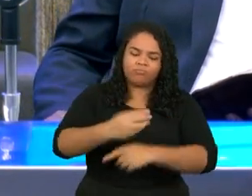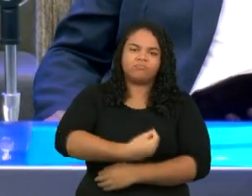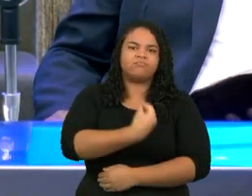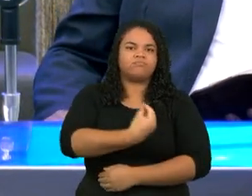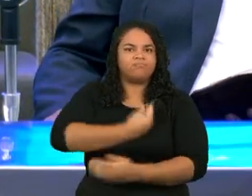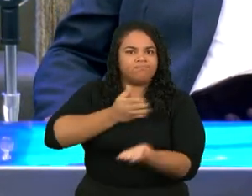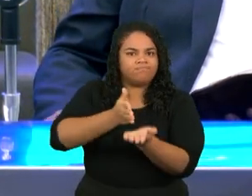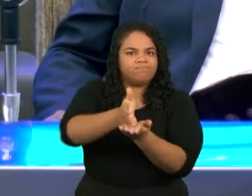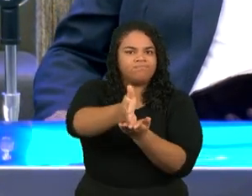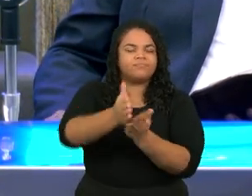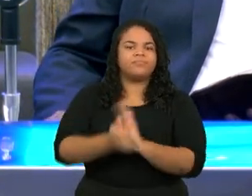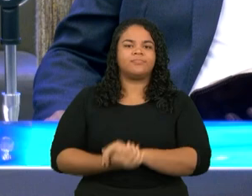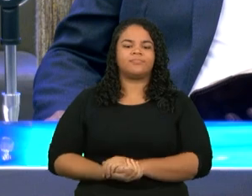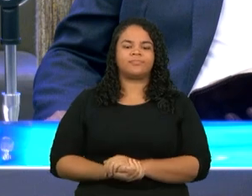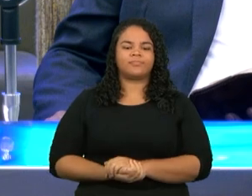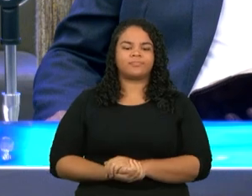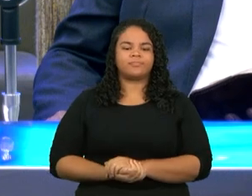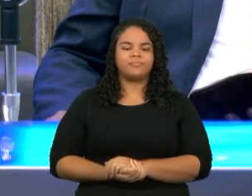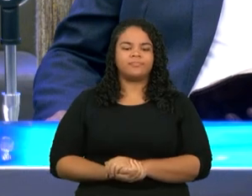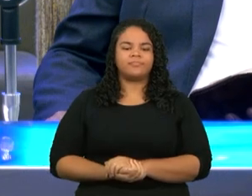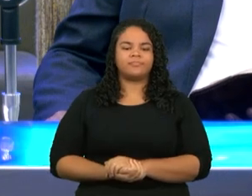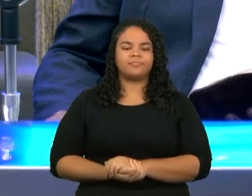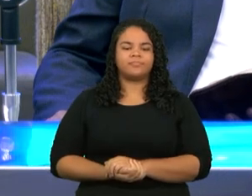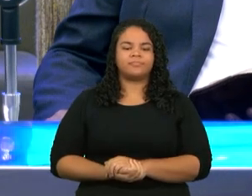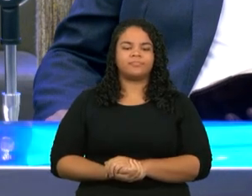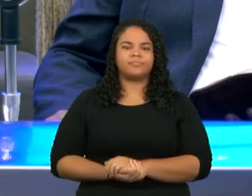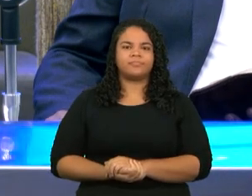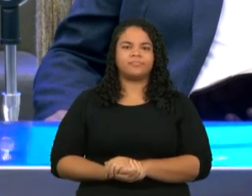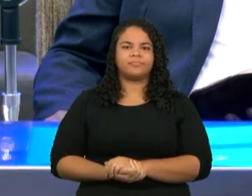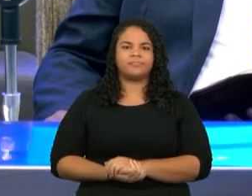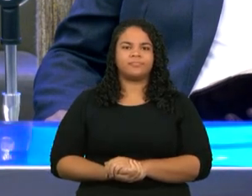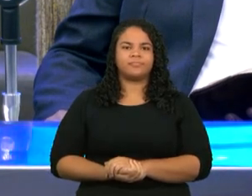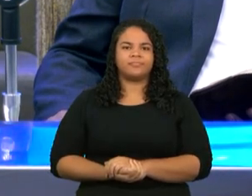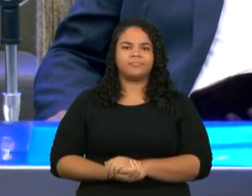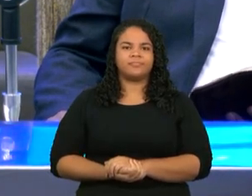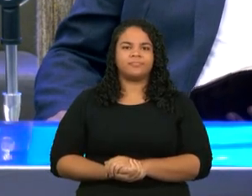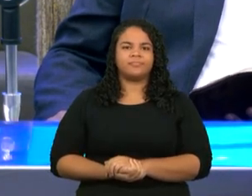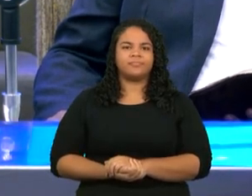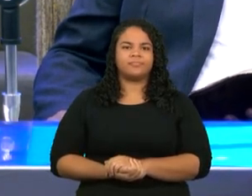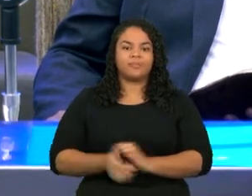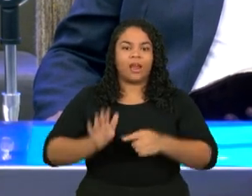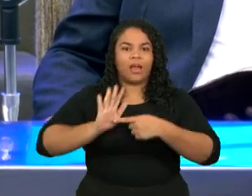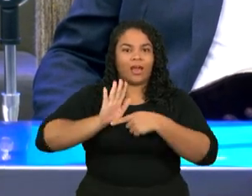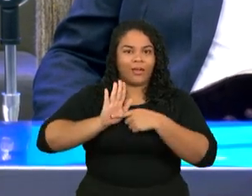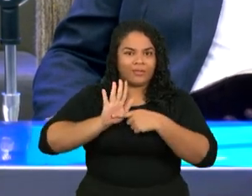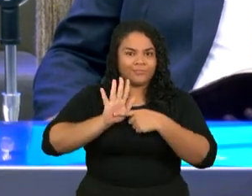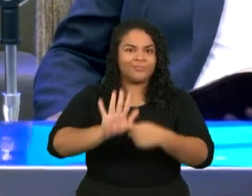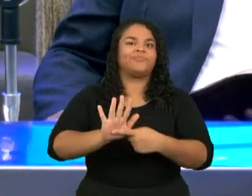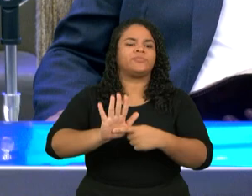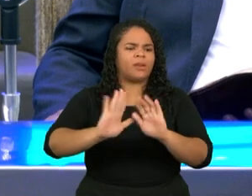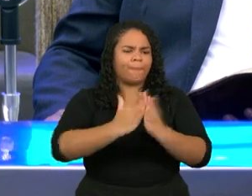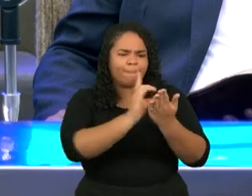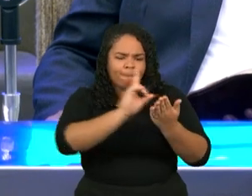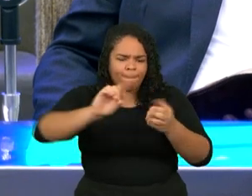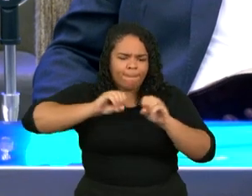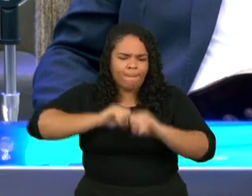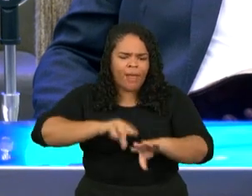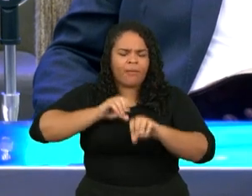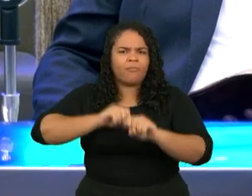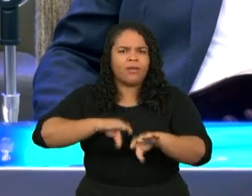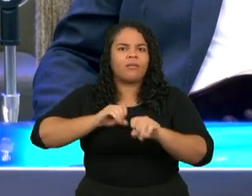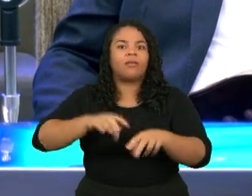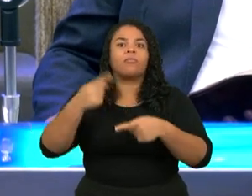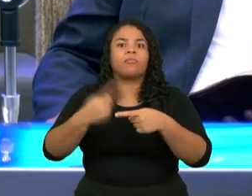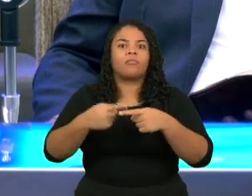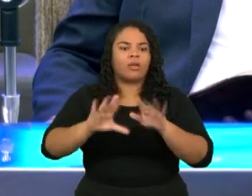faz uma Purificação uma depuração com a palavra hoje está limpo pela